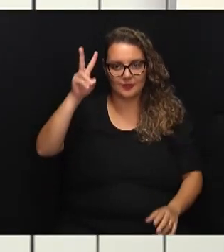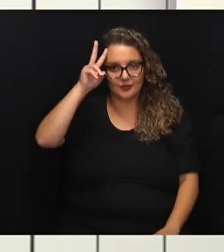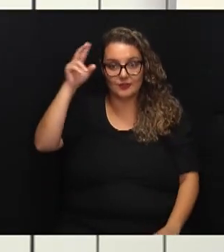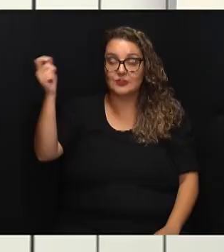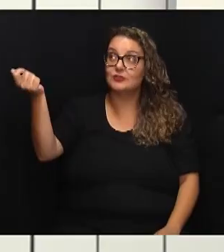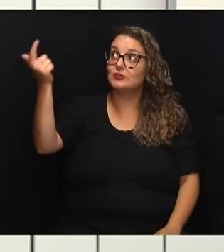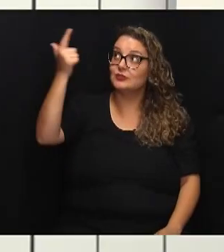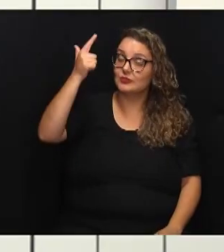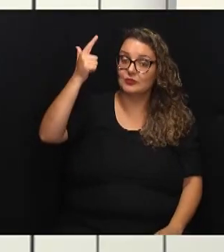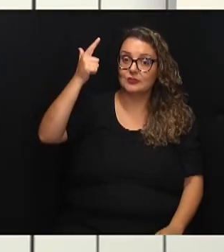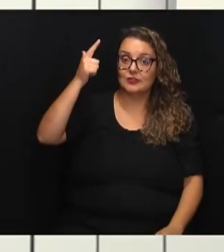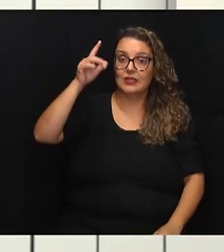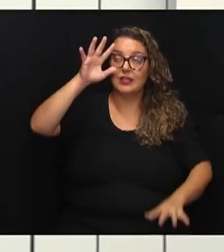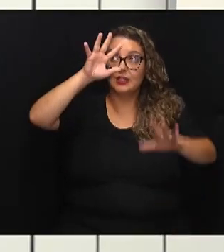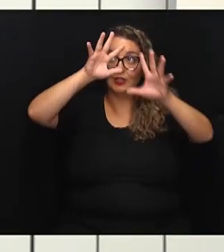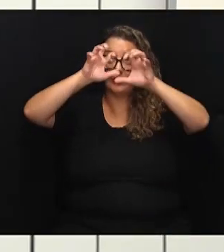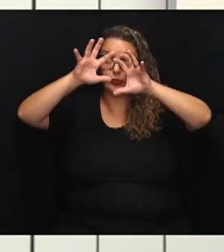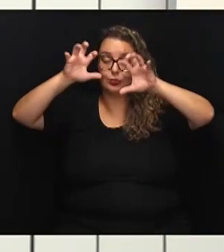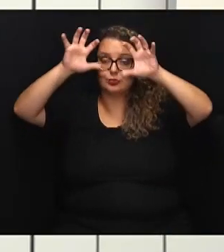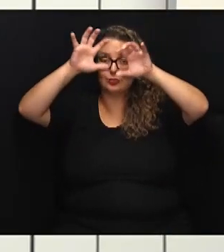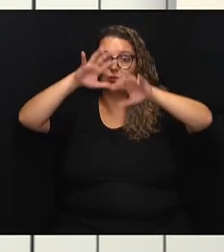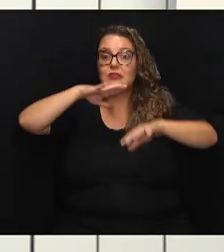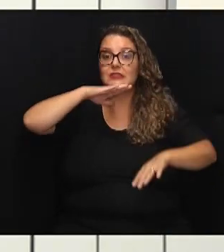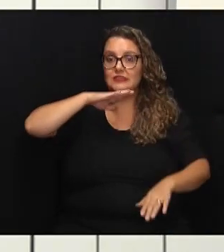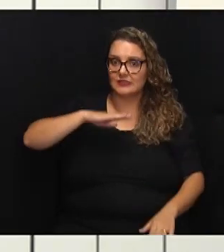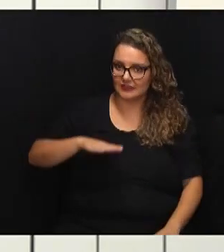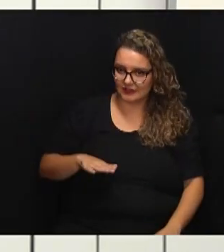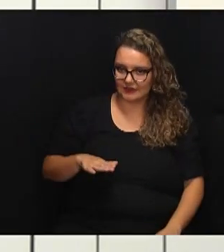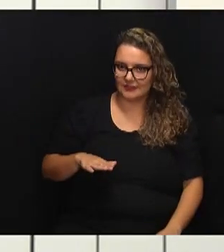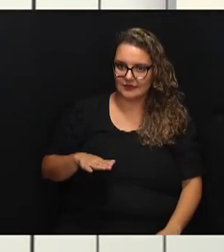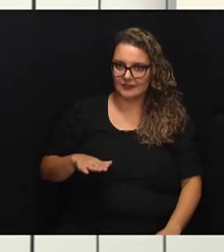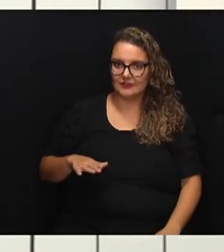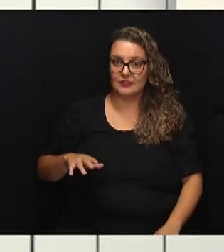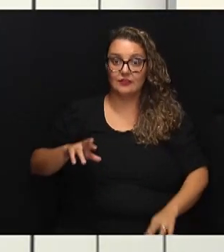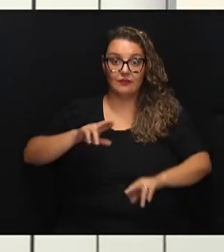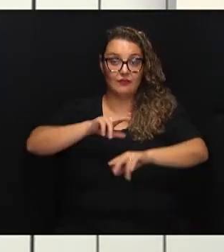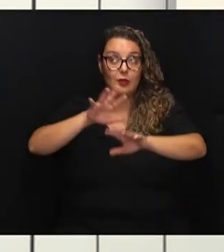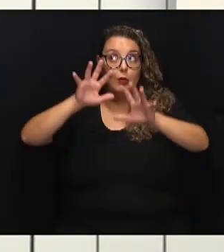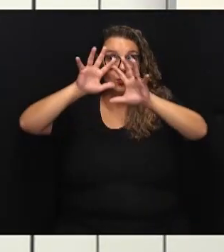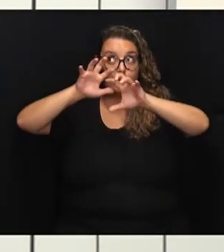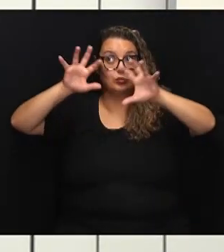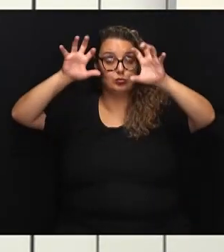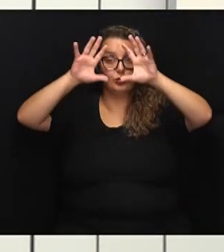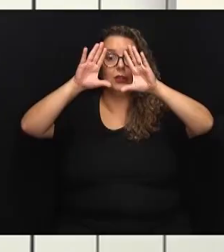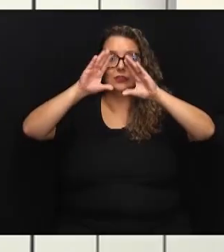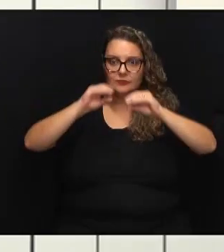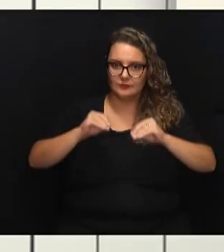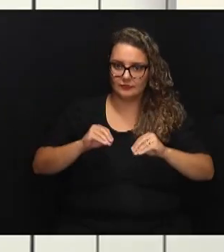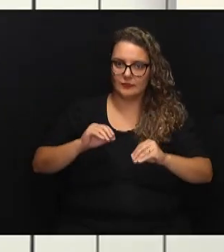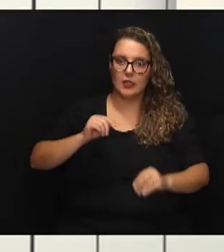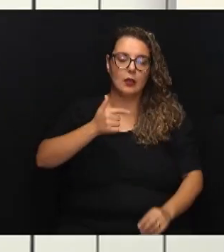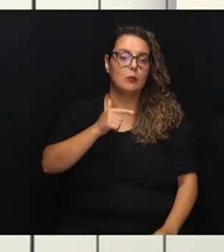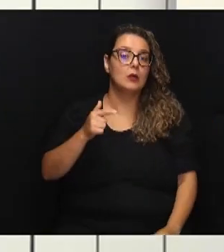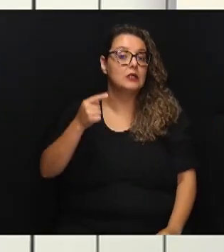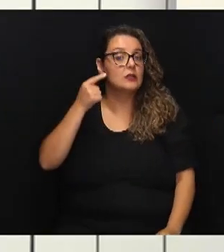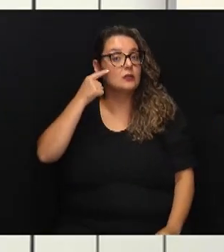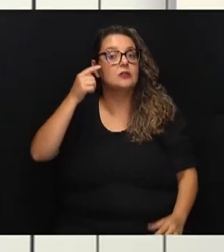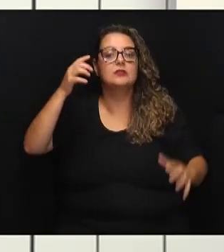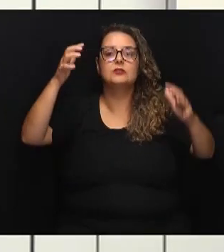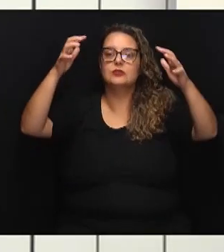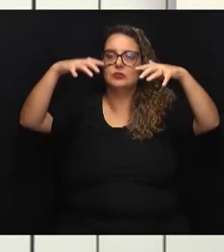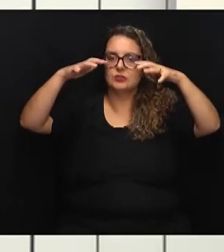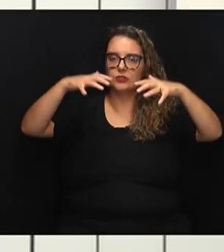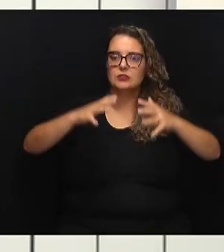sol com aumento de nuvens à tarde. Muitas nuvens à noite, mas não há previsão de